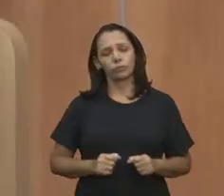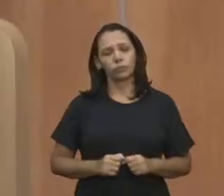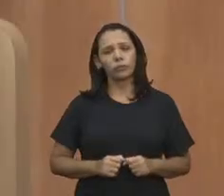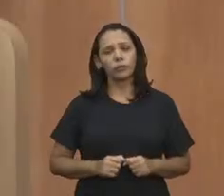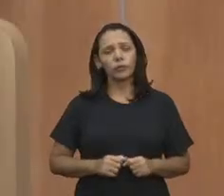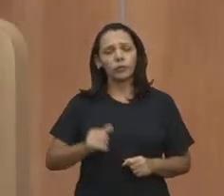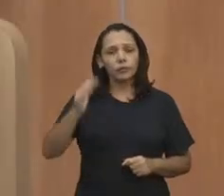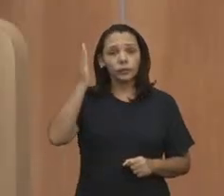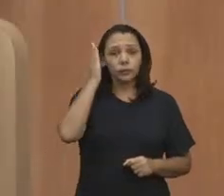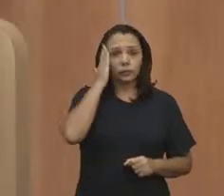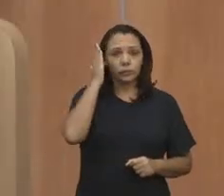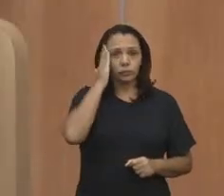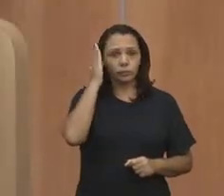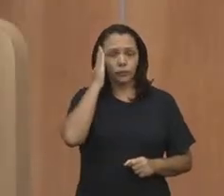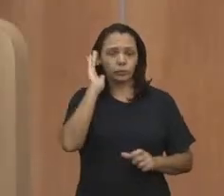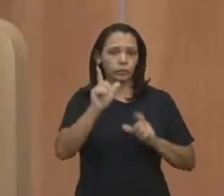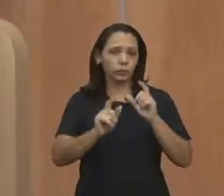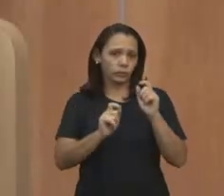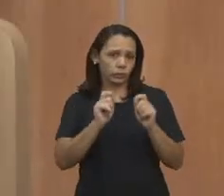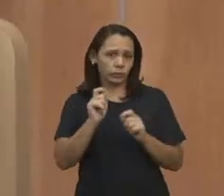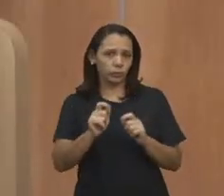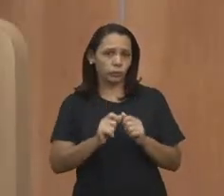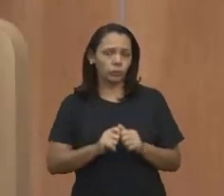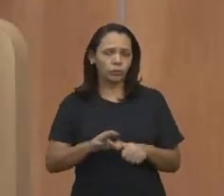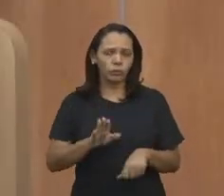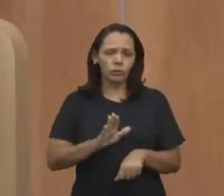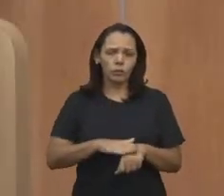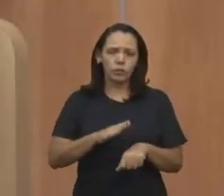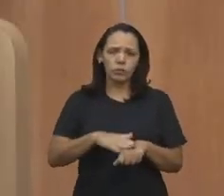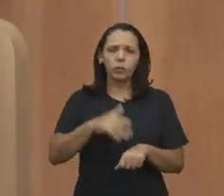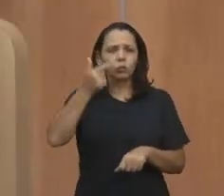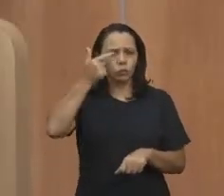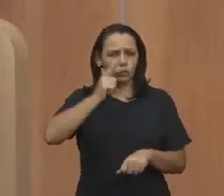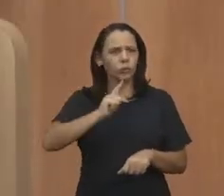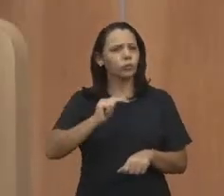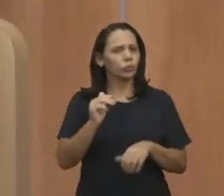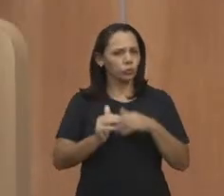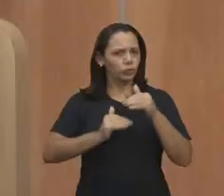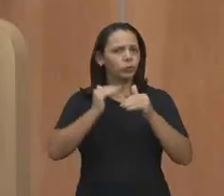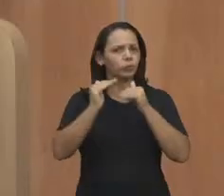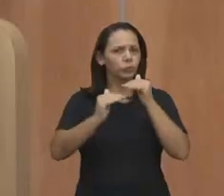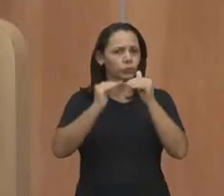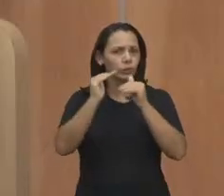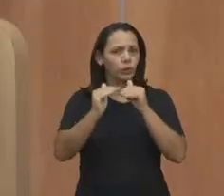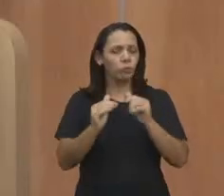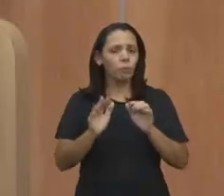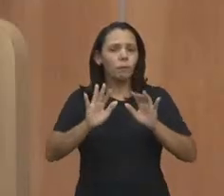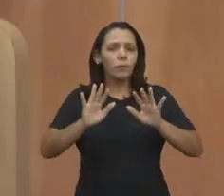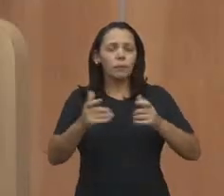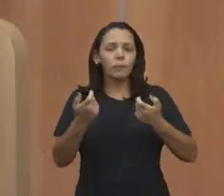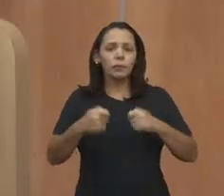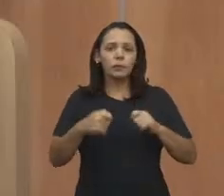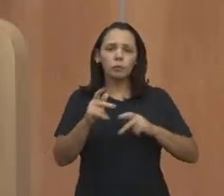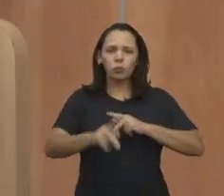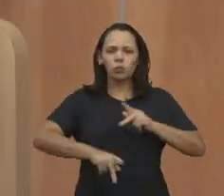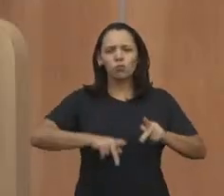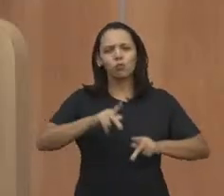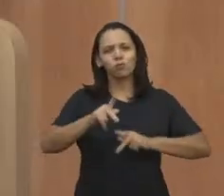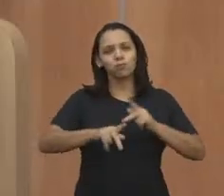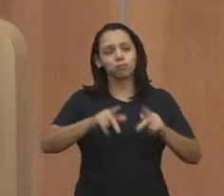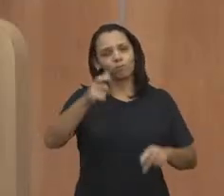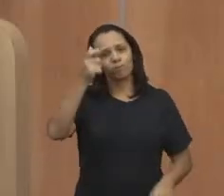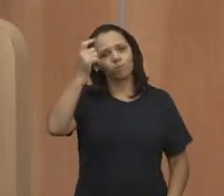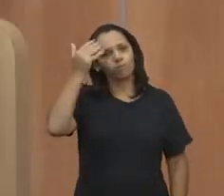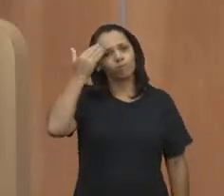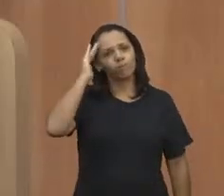Também sabemos que podemos cada vez mais avançar e nós precisamos que a população, de fato, entenda